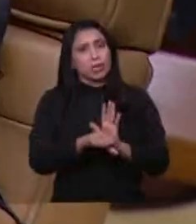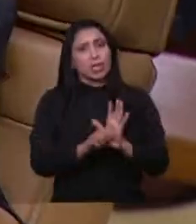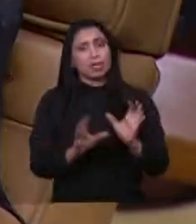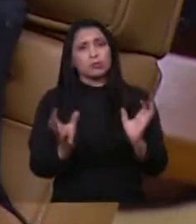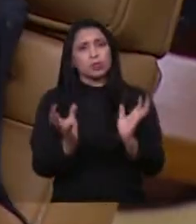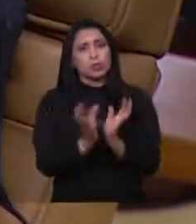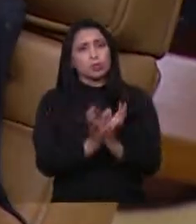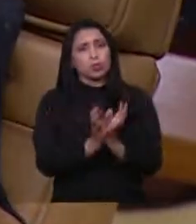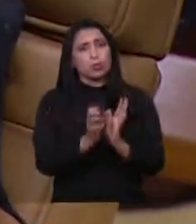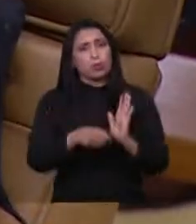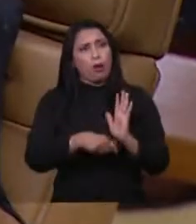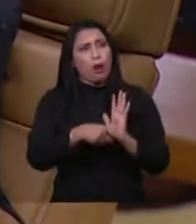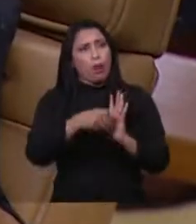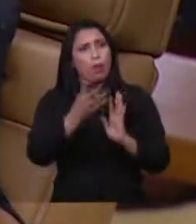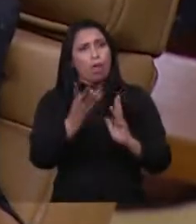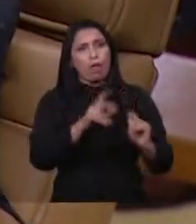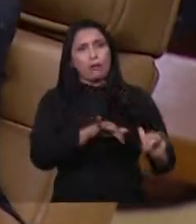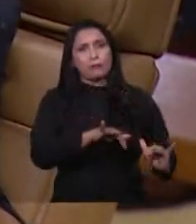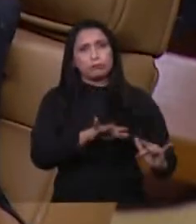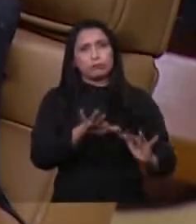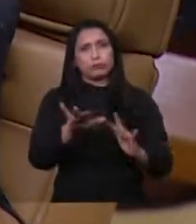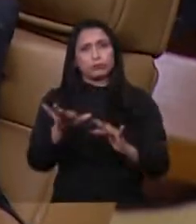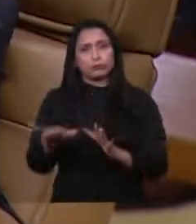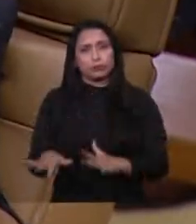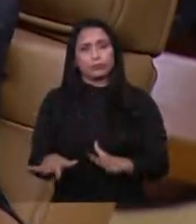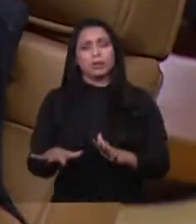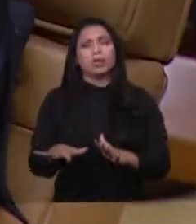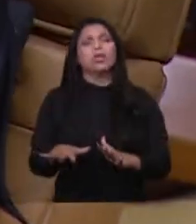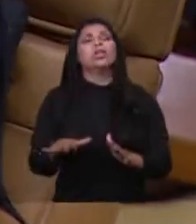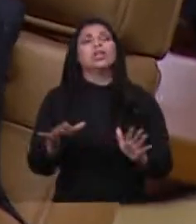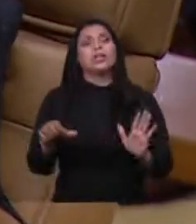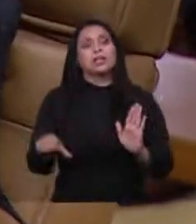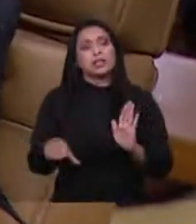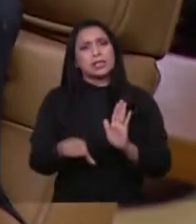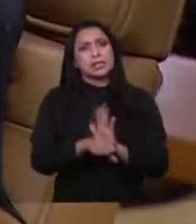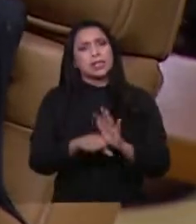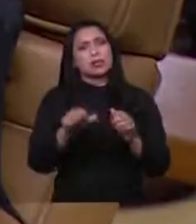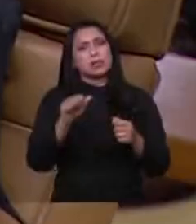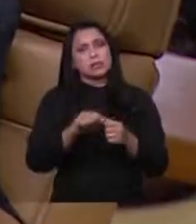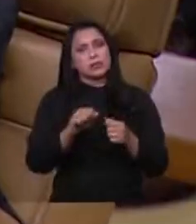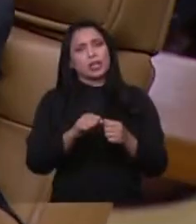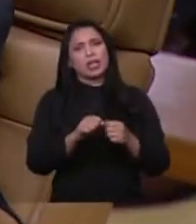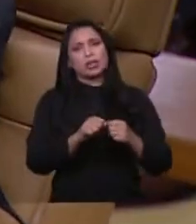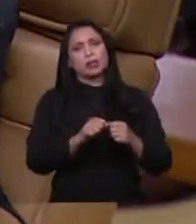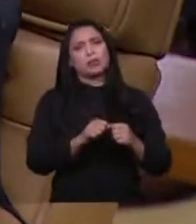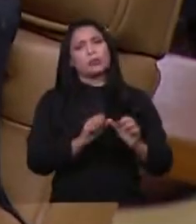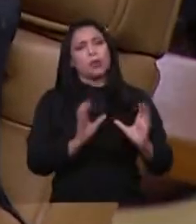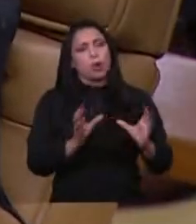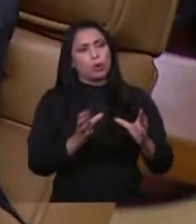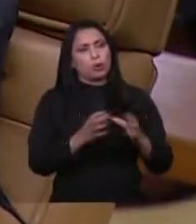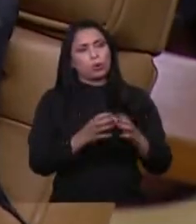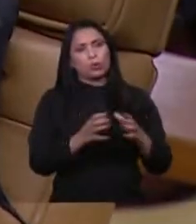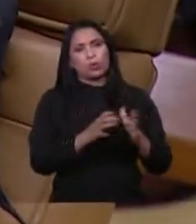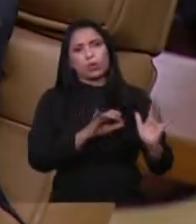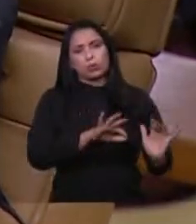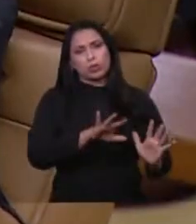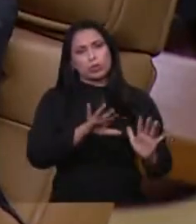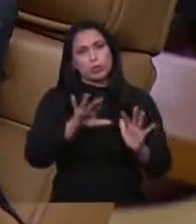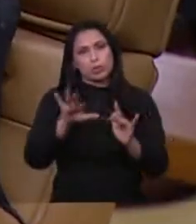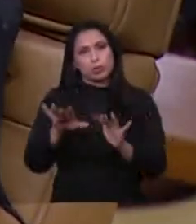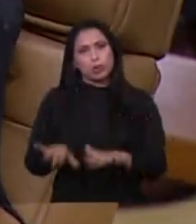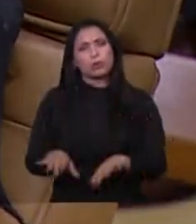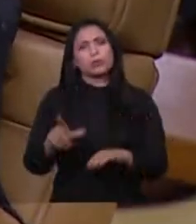multitudinário. E esses delitos por uma multidão, praticados por uma multidão espontaneamente organizada,